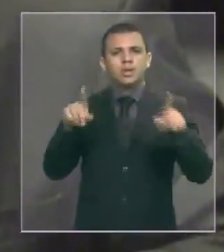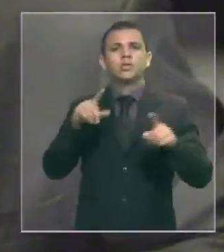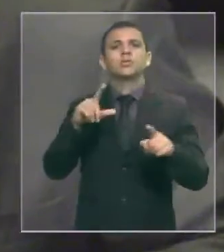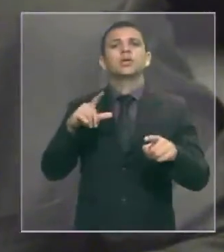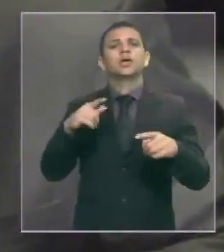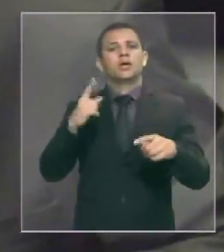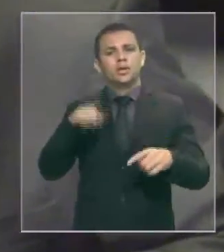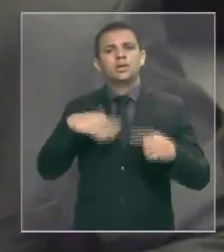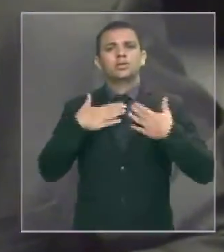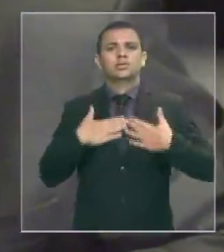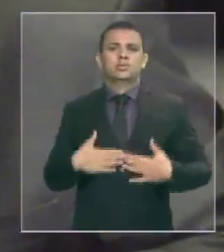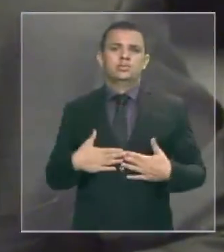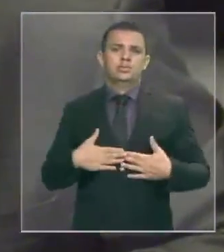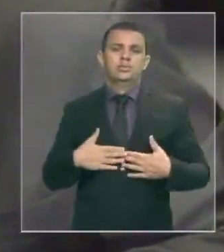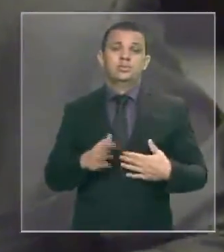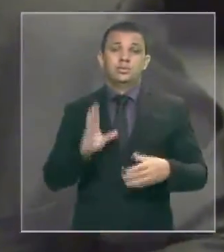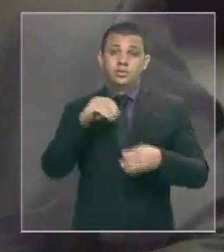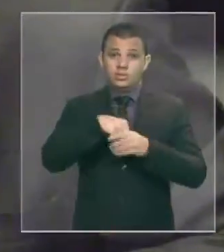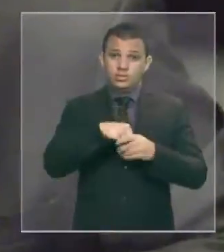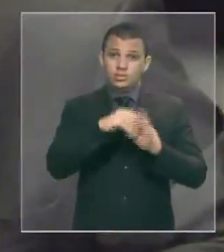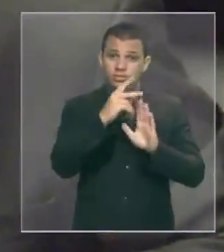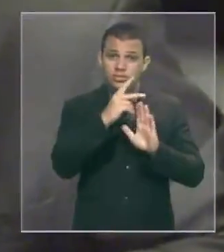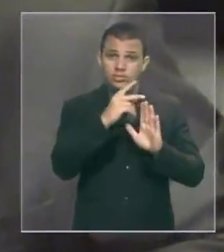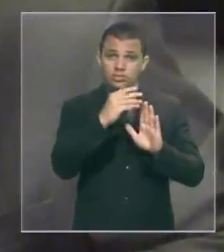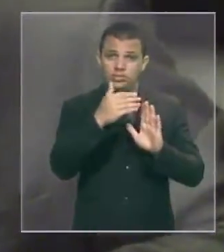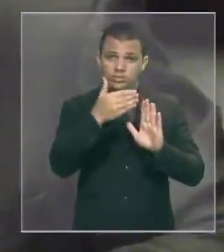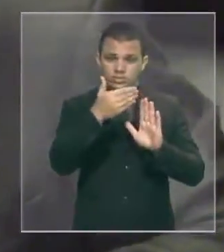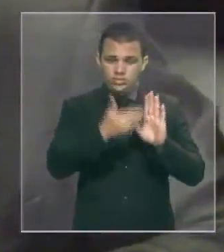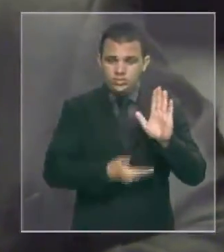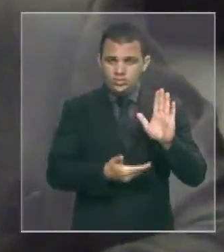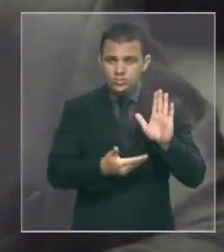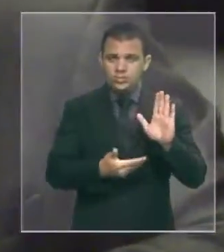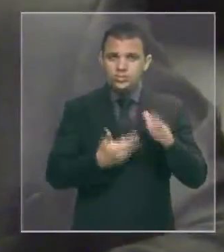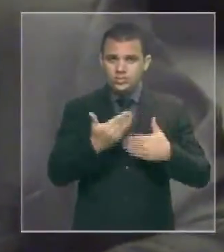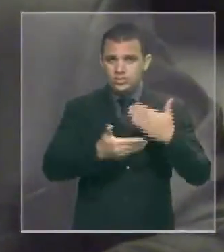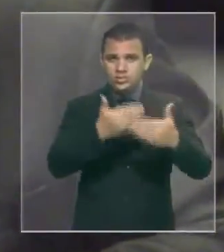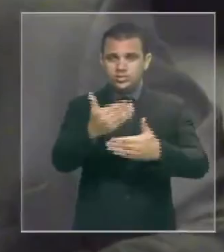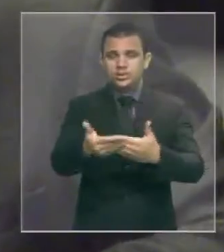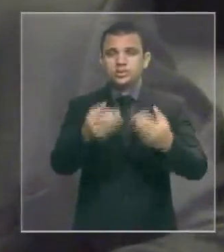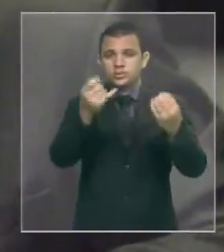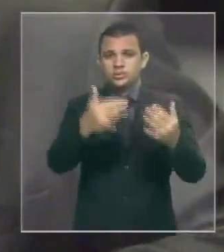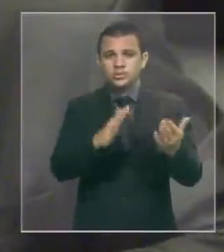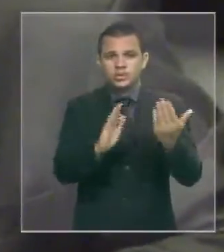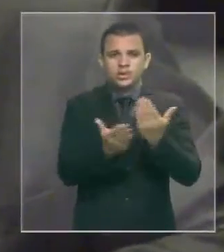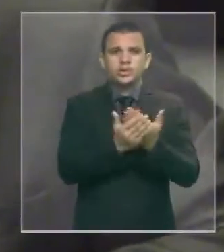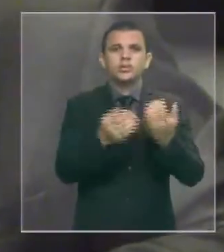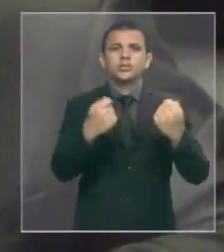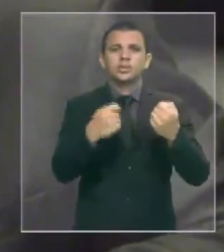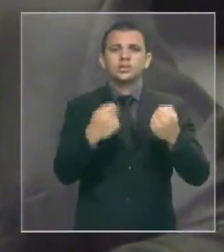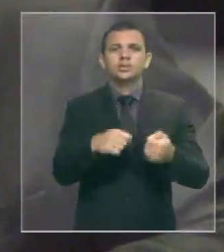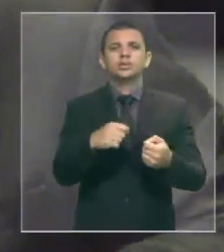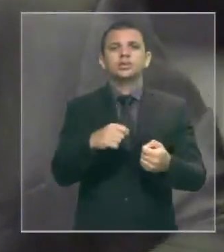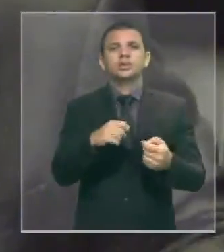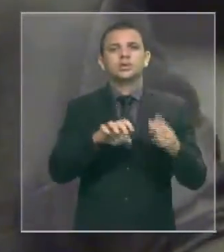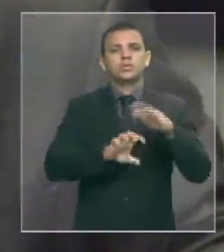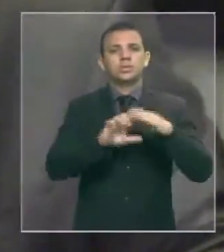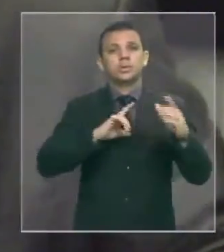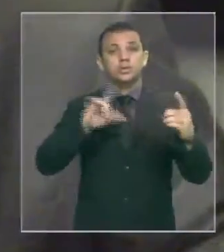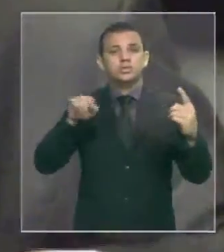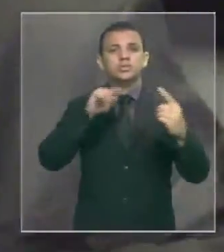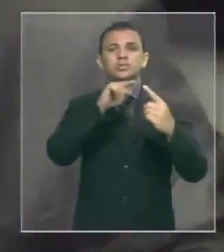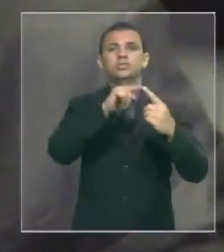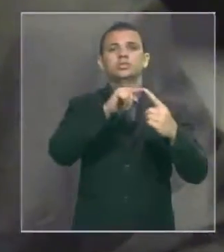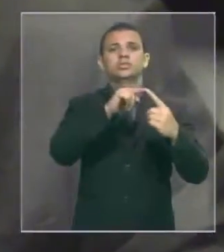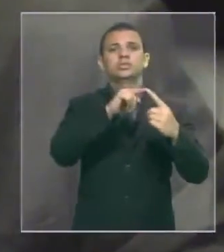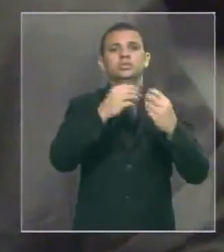dentro do processo do edital de licitação um anexo que trata apenas do conforto ao usuário, que as empresas terão meta a cumprir. Só assim